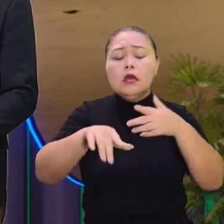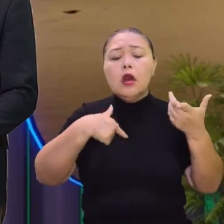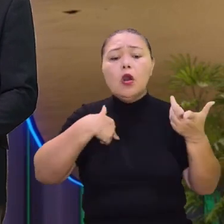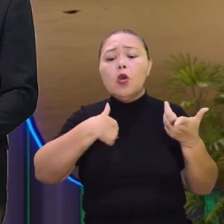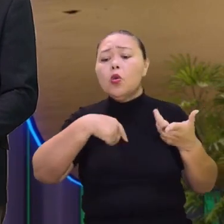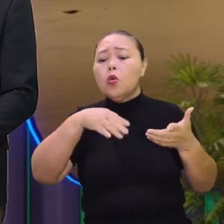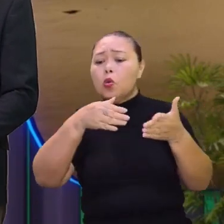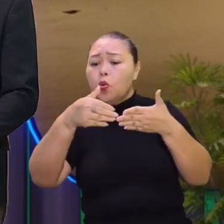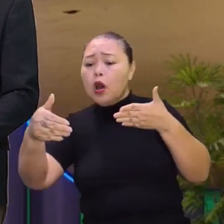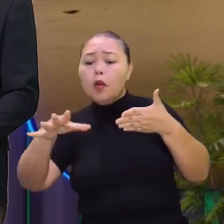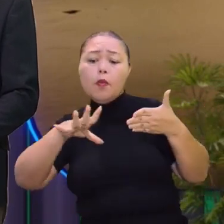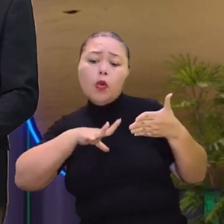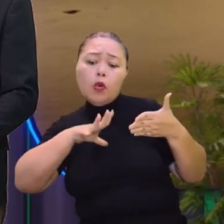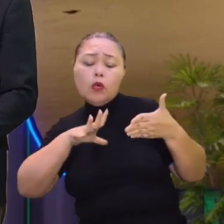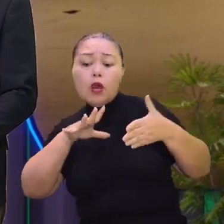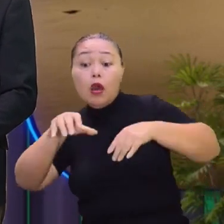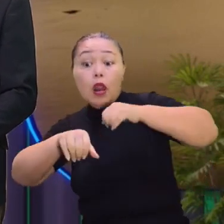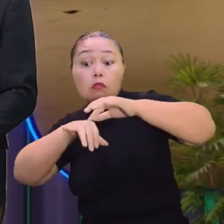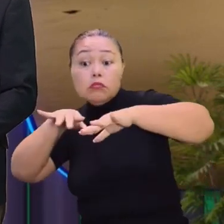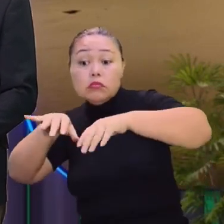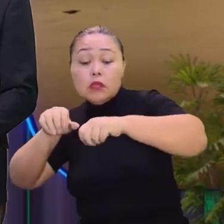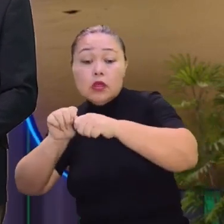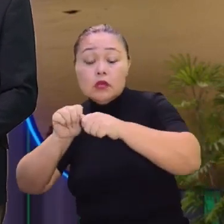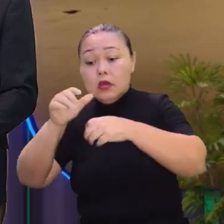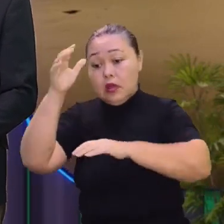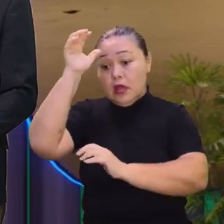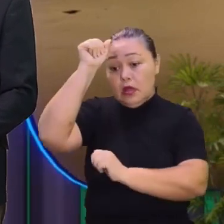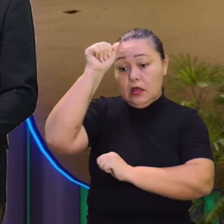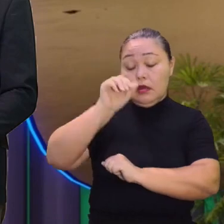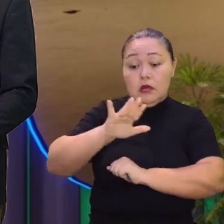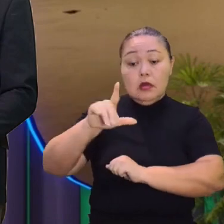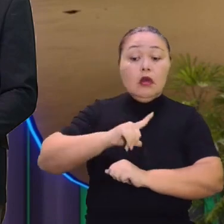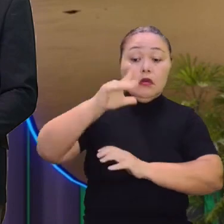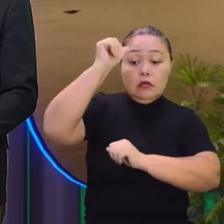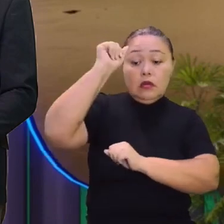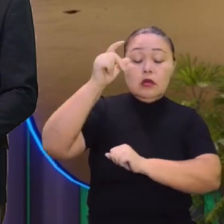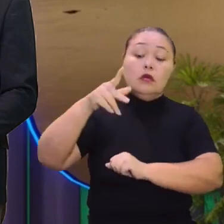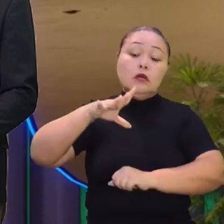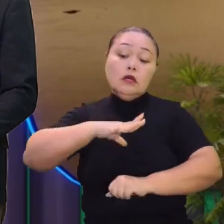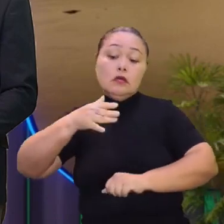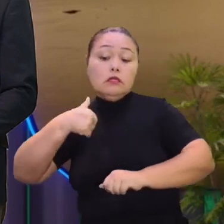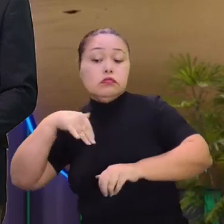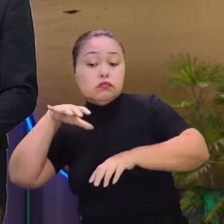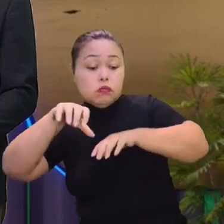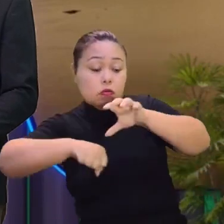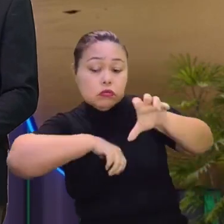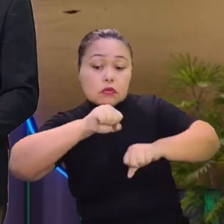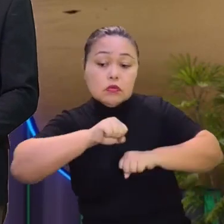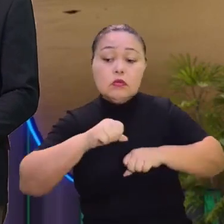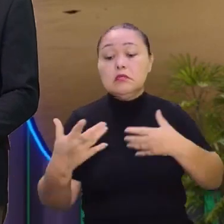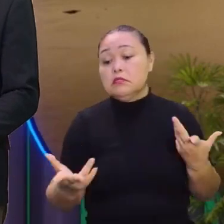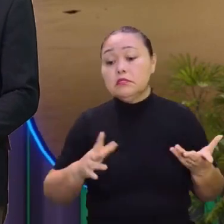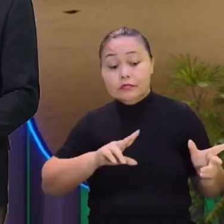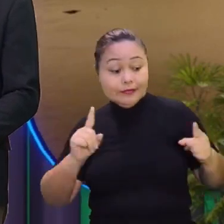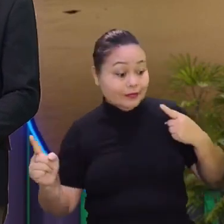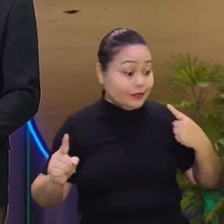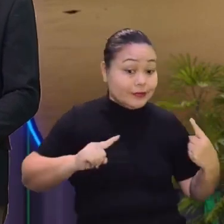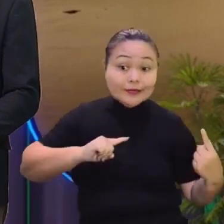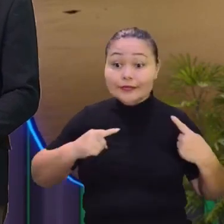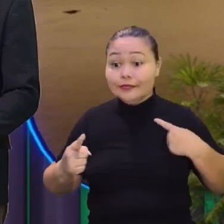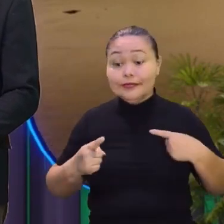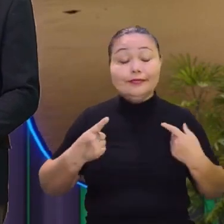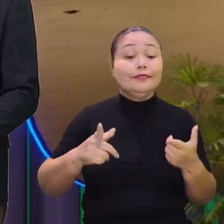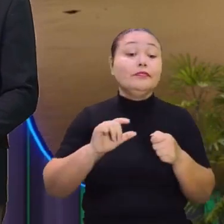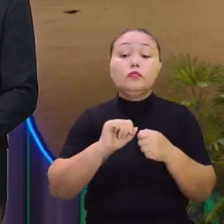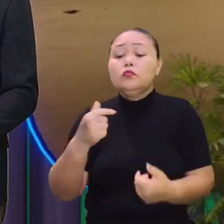então lá do limite de Portugal, estava sendo invadida pela Espanha, e terra que era da Espanha, lá do sul do Brasil, estava sendo invadida por Portugal.